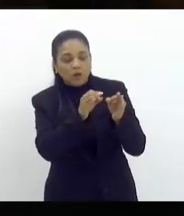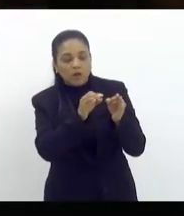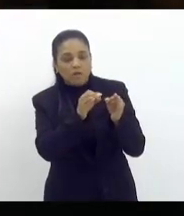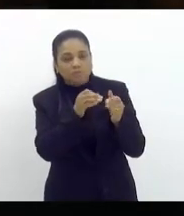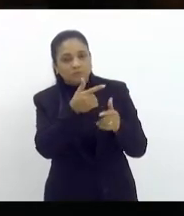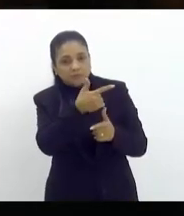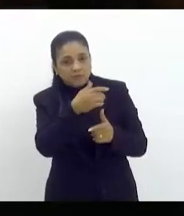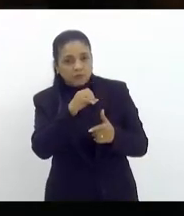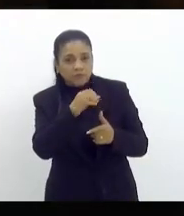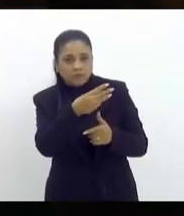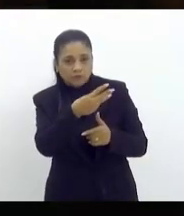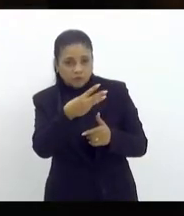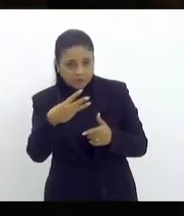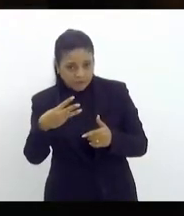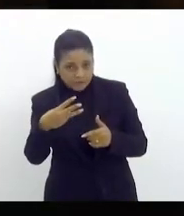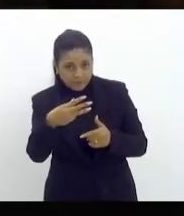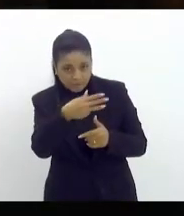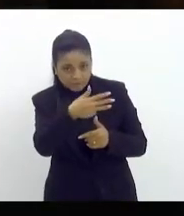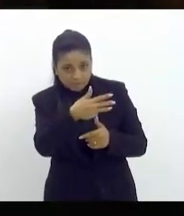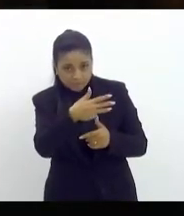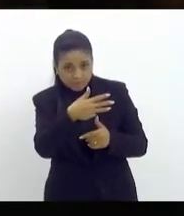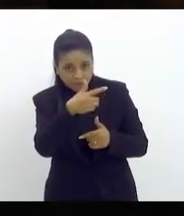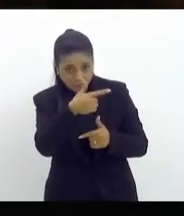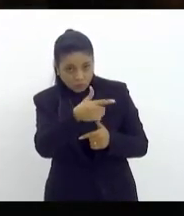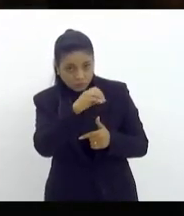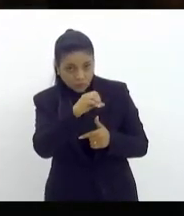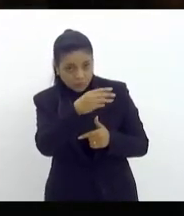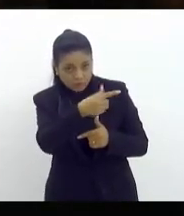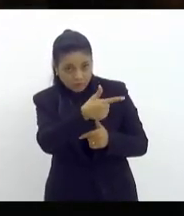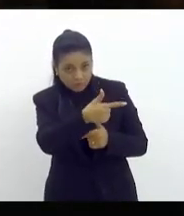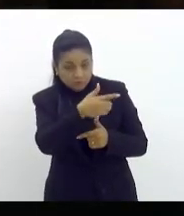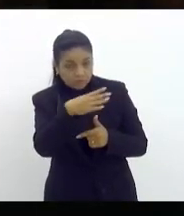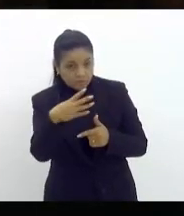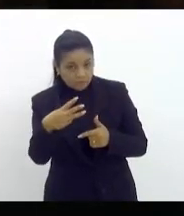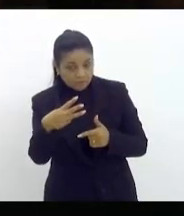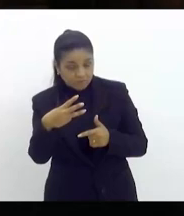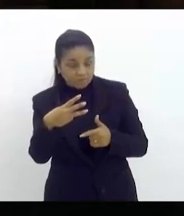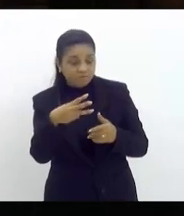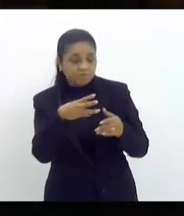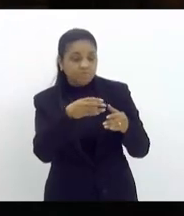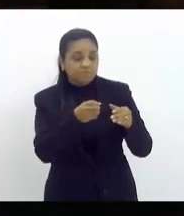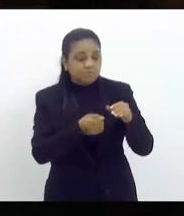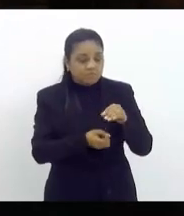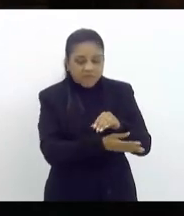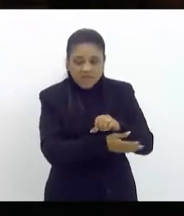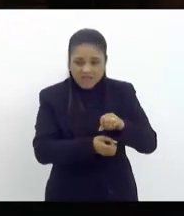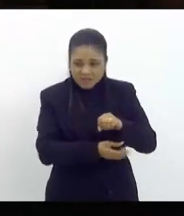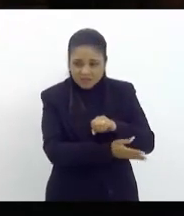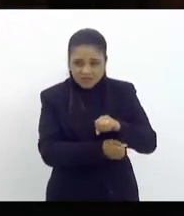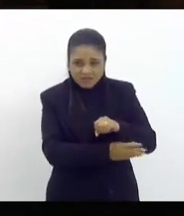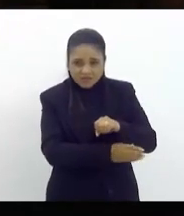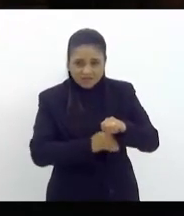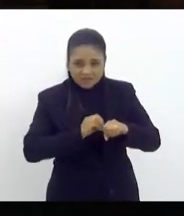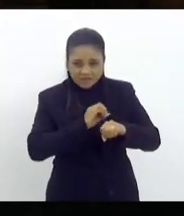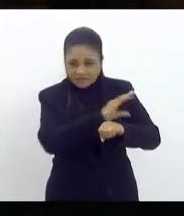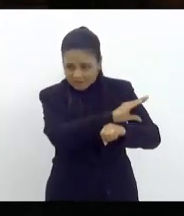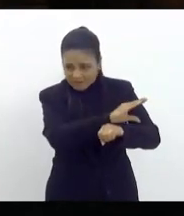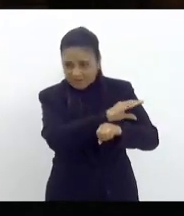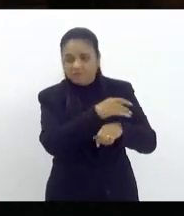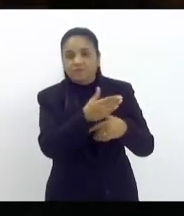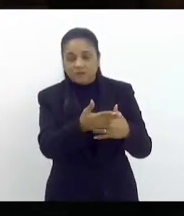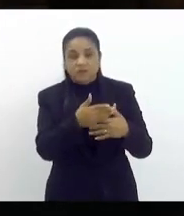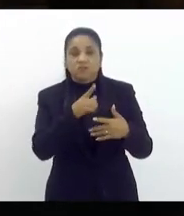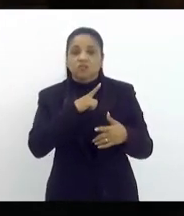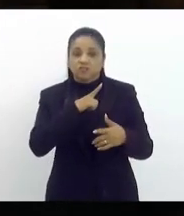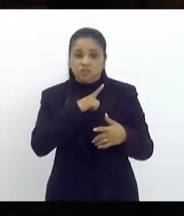programa que teve aí uma situação extremamente absurda de pessoas que tinham bens